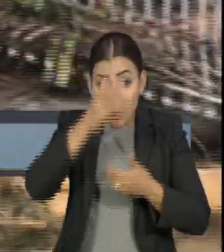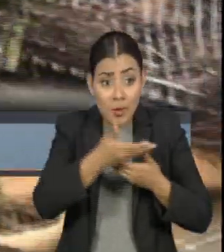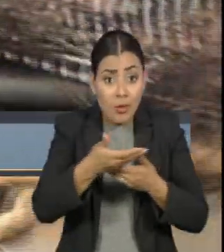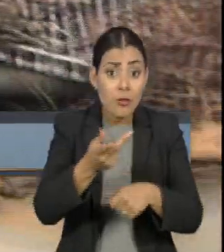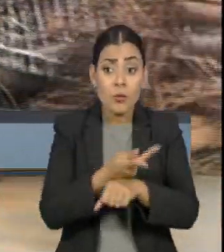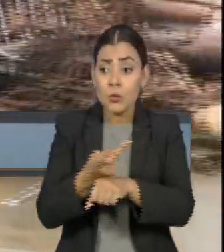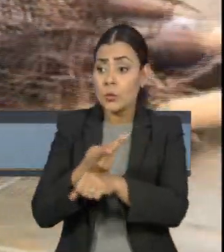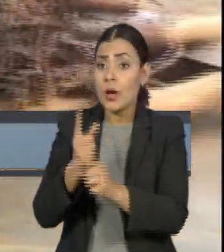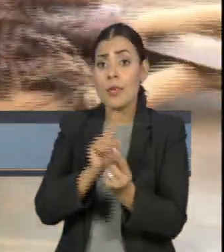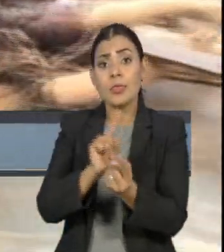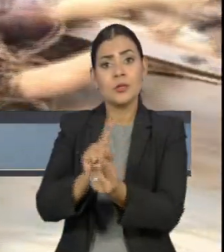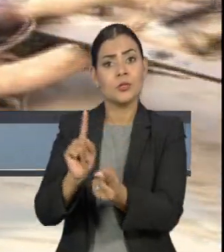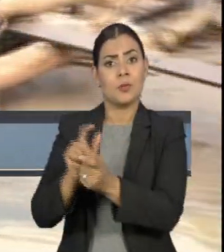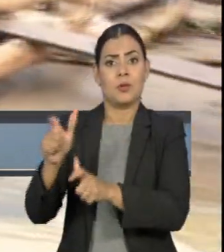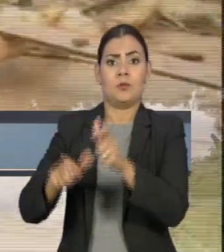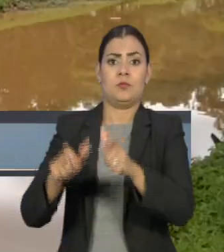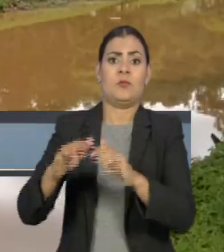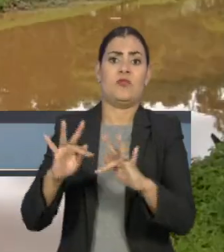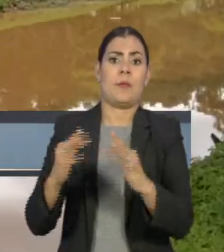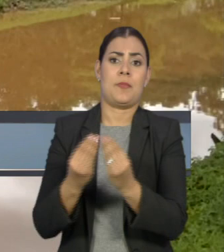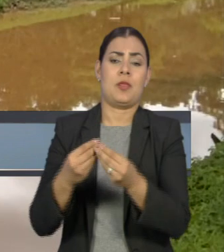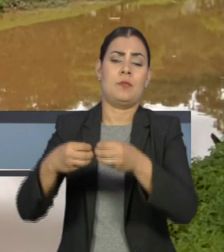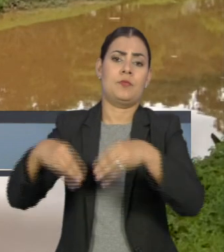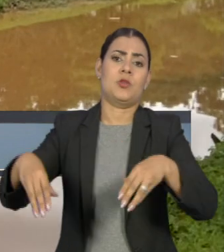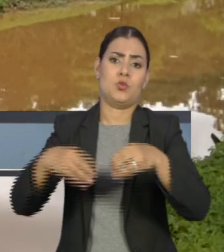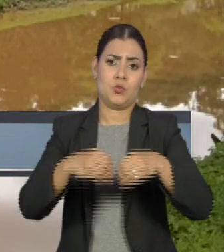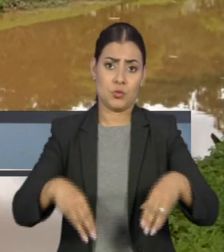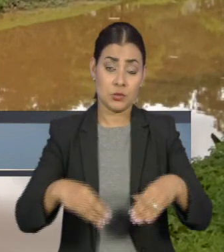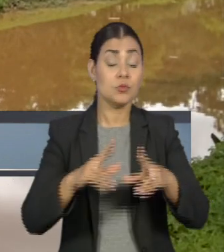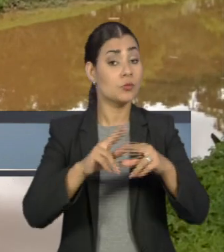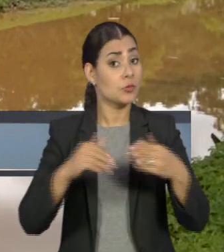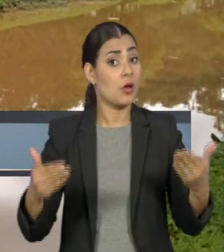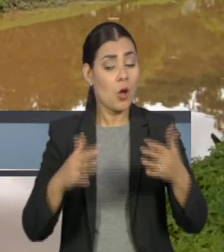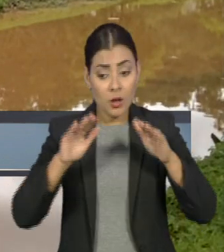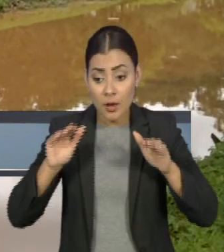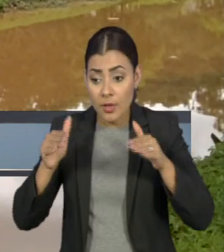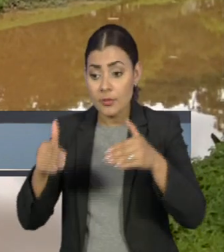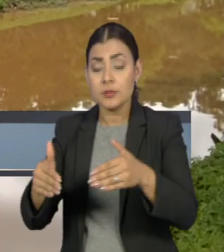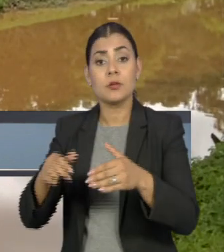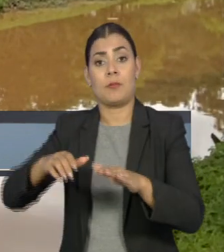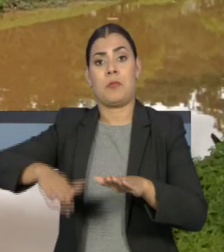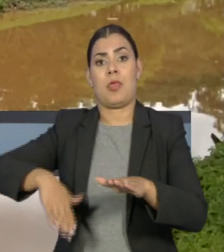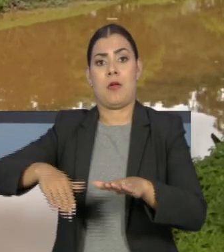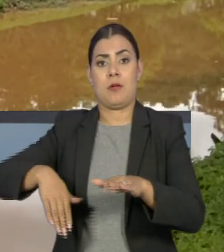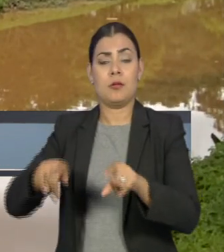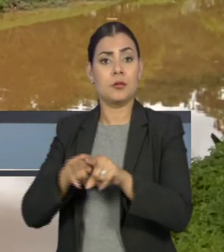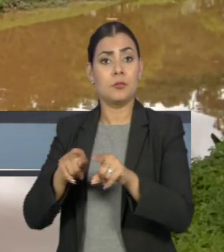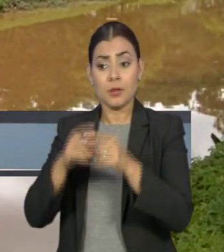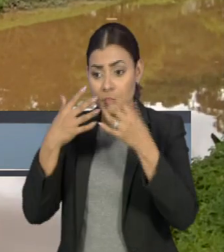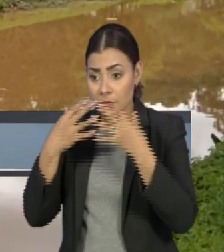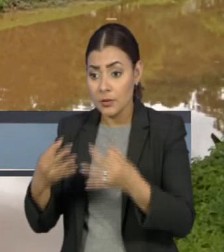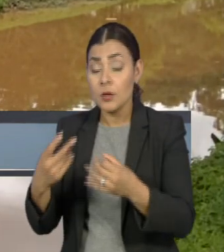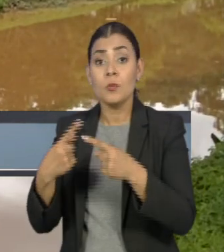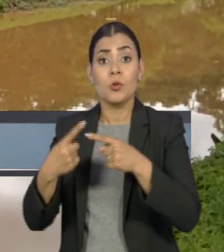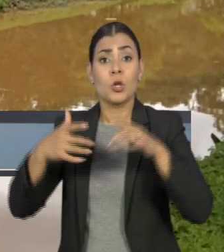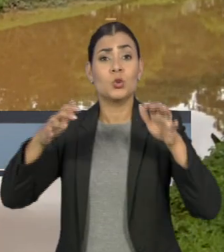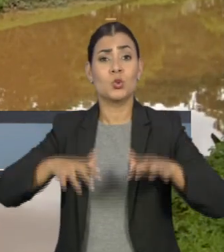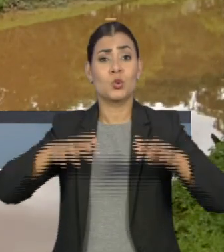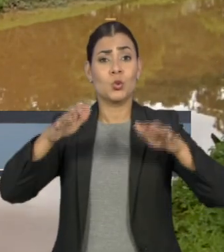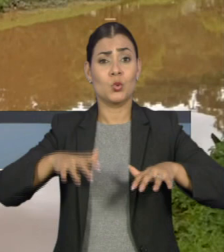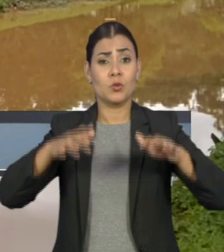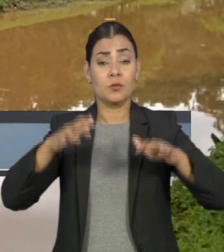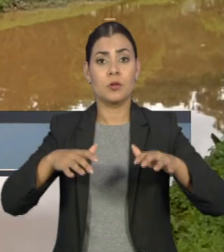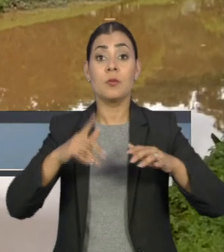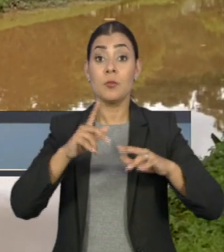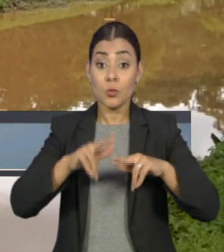atendimentos para as famílias mais afetadas atenção agora está para cidades do litoral isso porque com o grande volume de